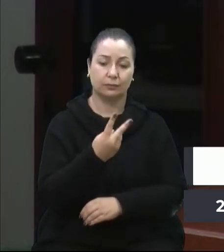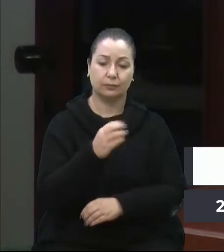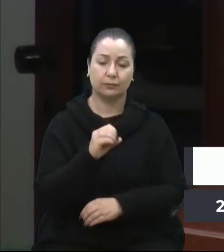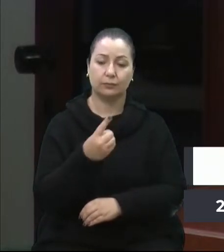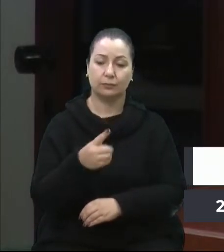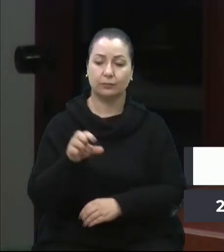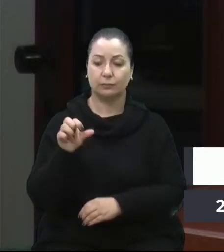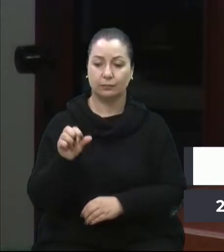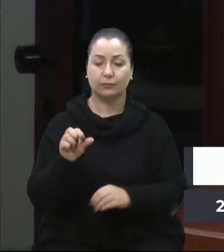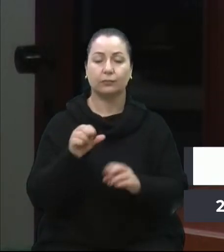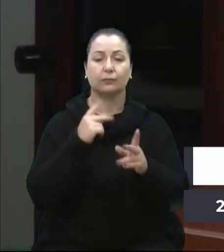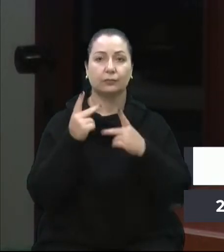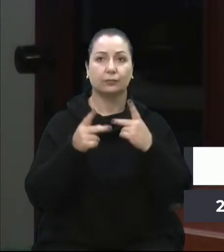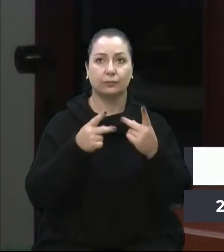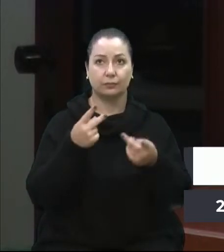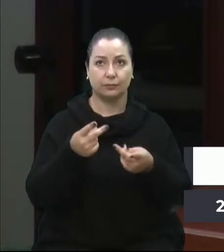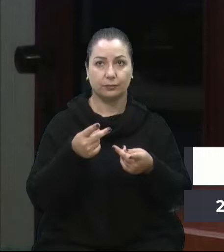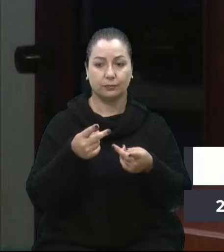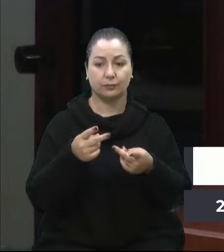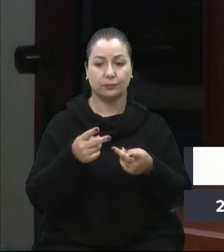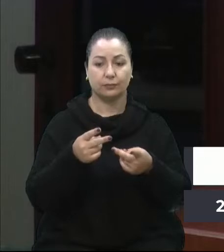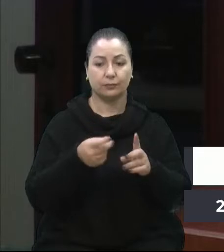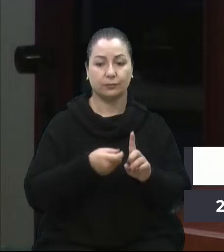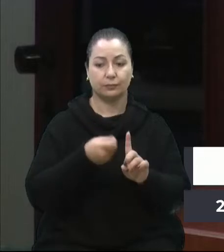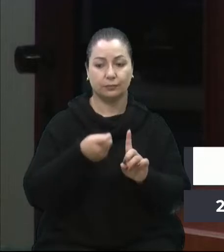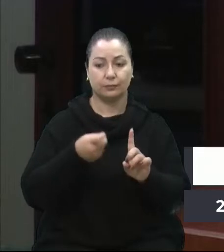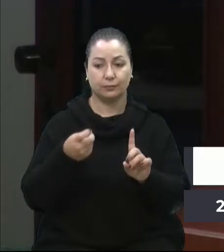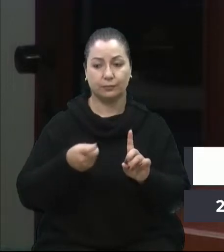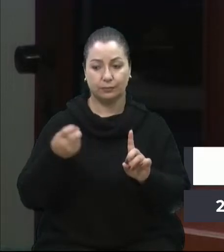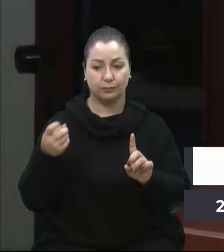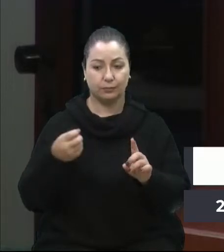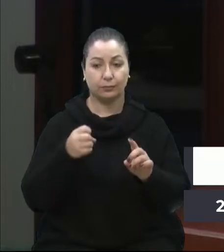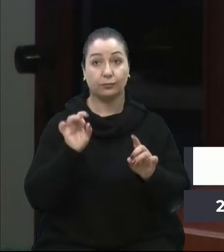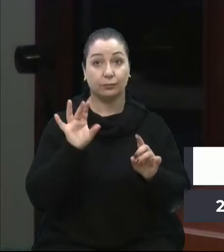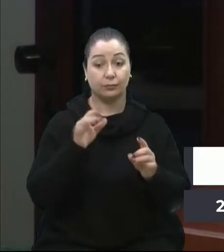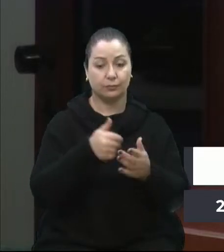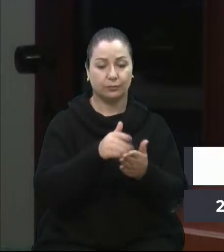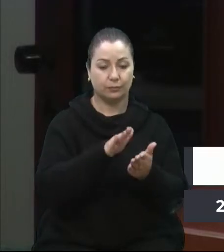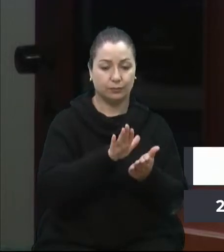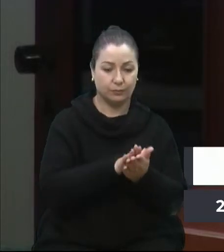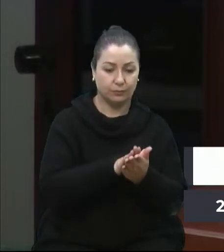diploma viabiliza somente o parcelamento das multas decorrentes da lei número